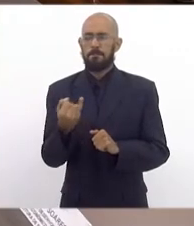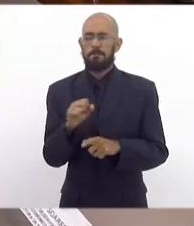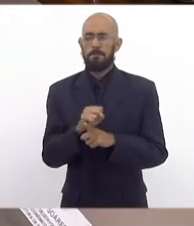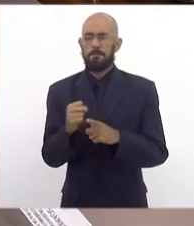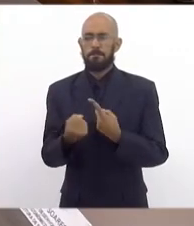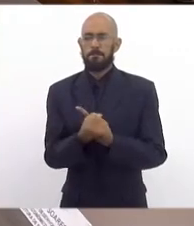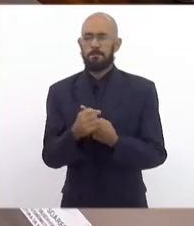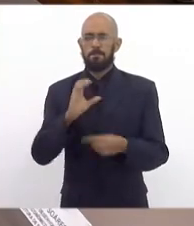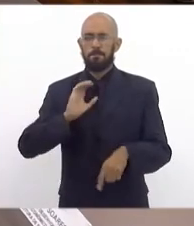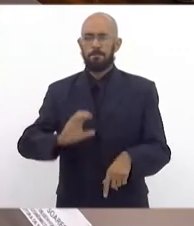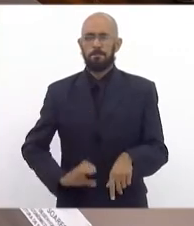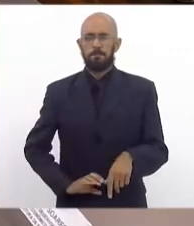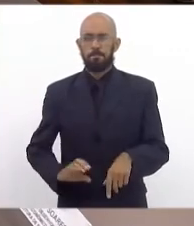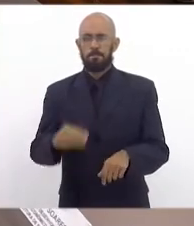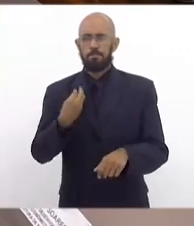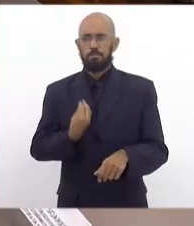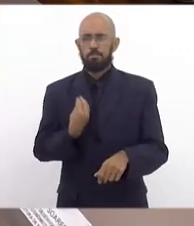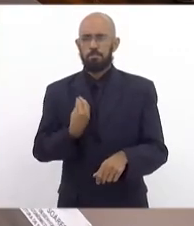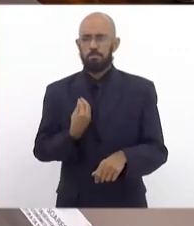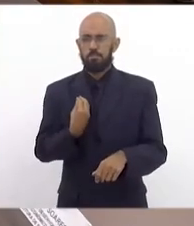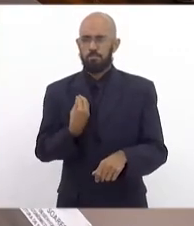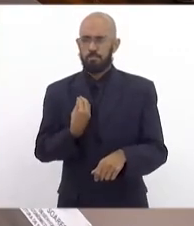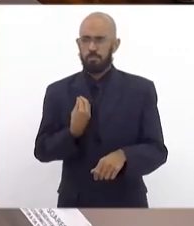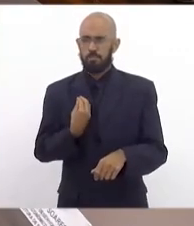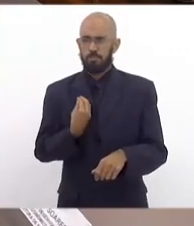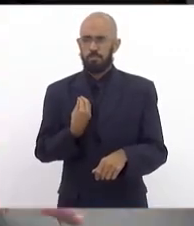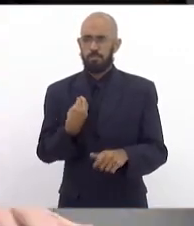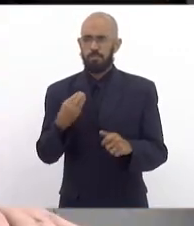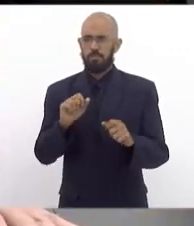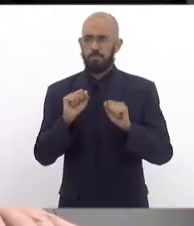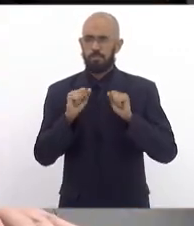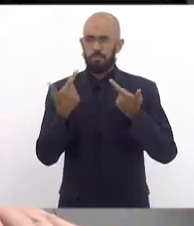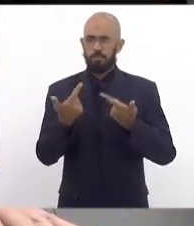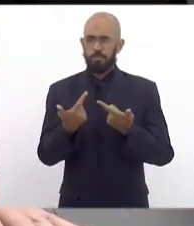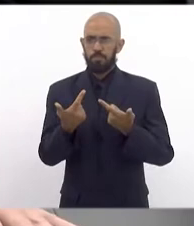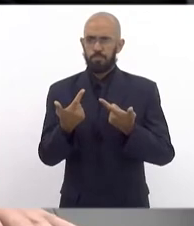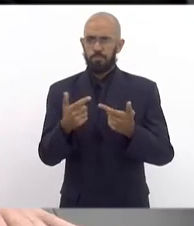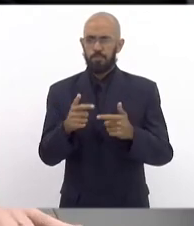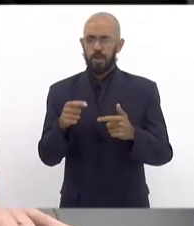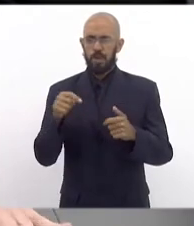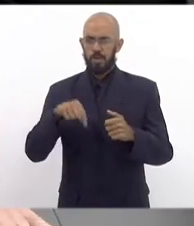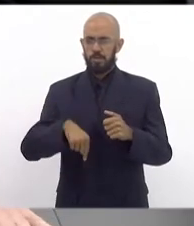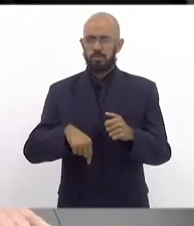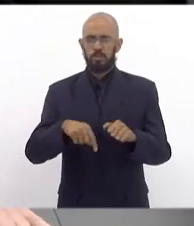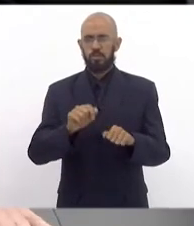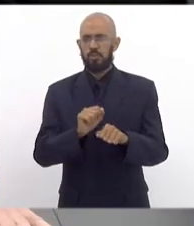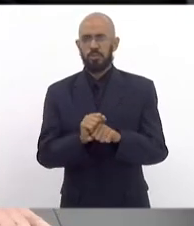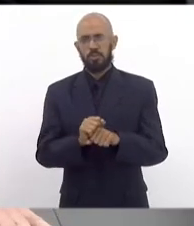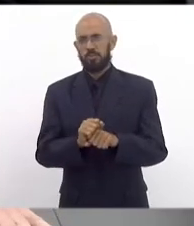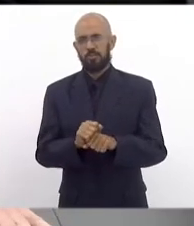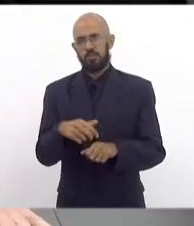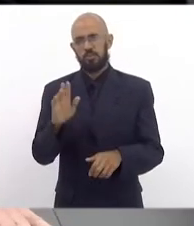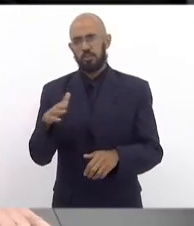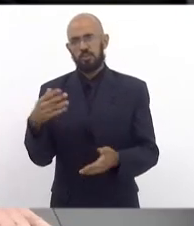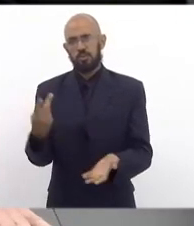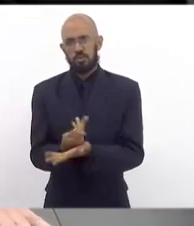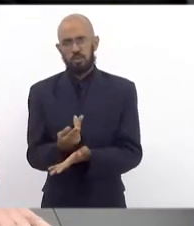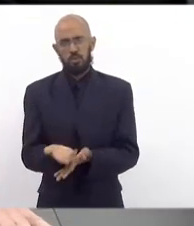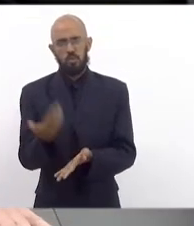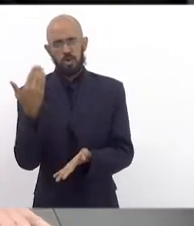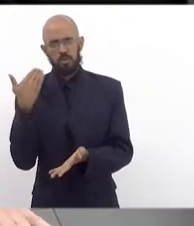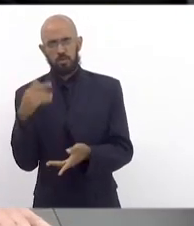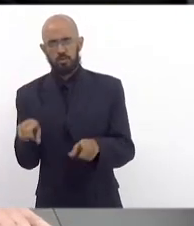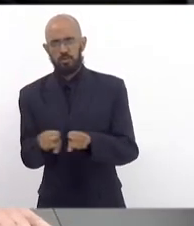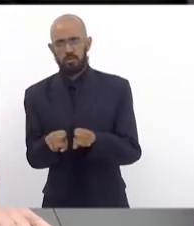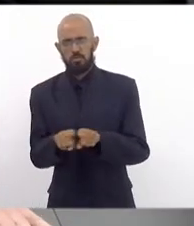participe do processo legislativo a gente teve aí é situações anteriores em que isso ocorreu e eu acho